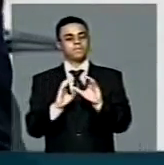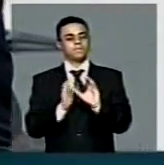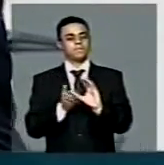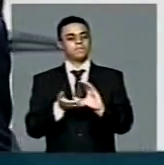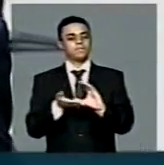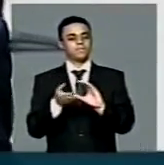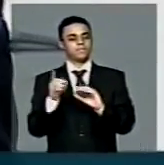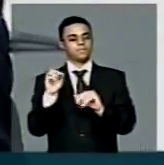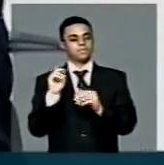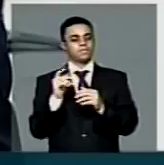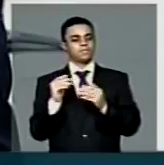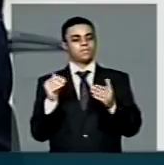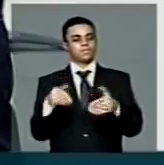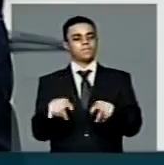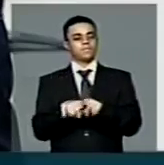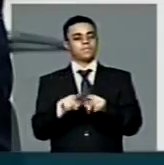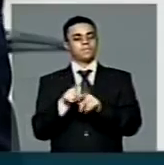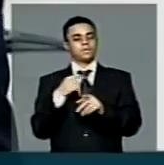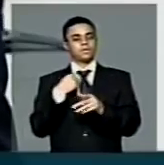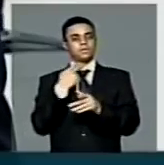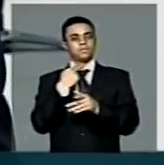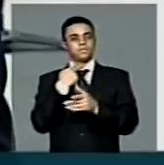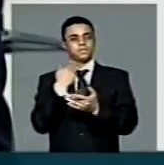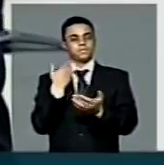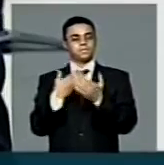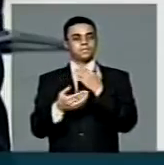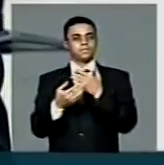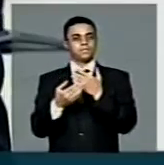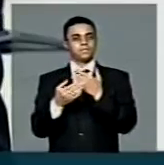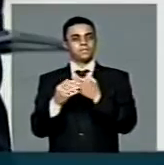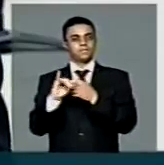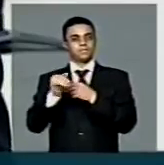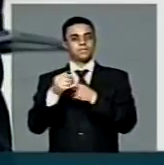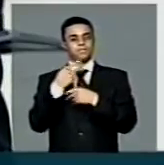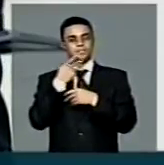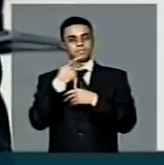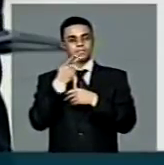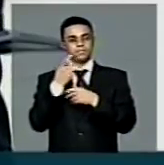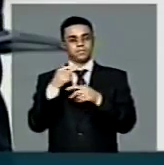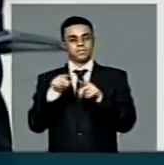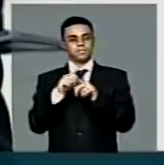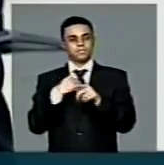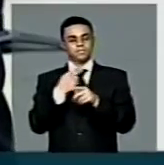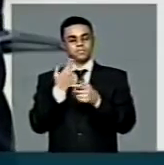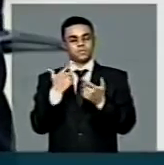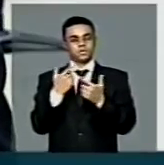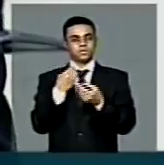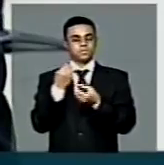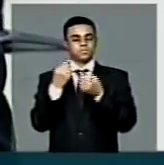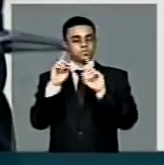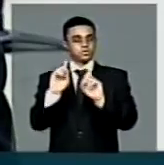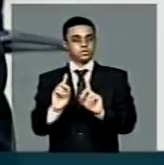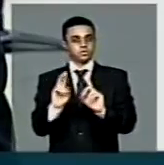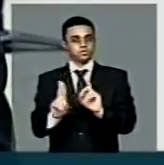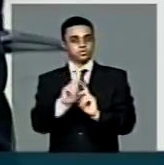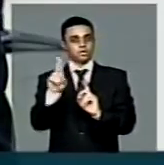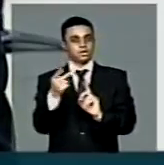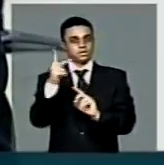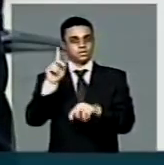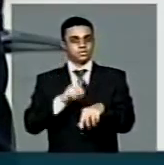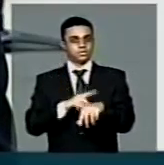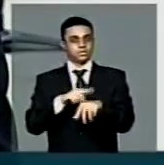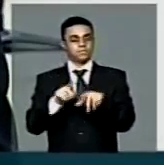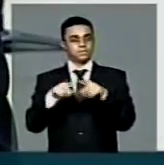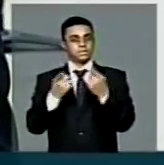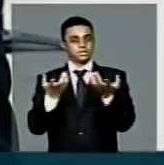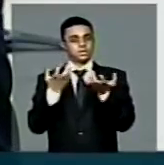Eu não poderia aqui deixar, embora não tenhamos aqui o direito de usar o tempo de Vossa Excelência, mas dizer da